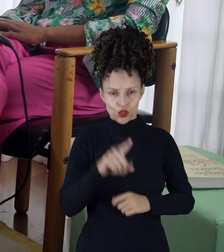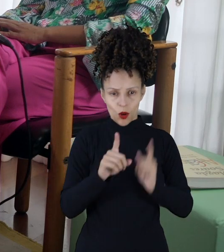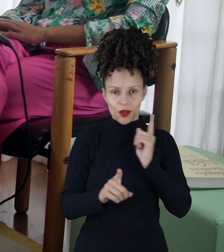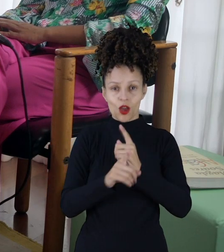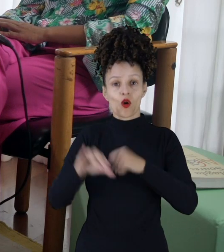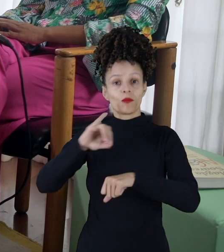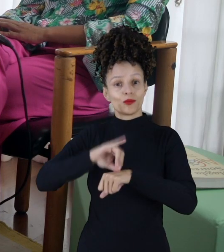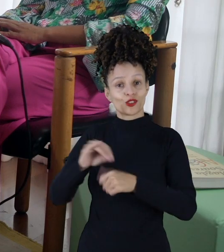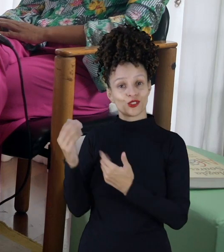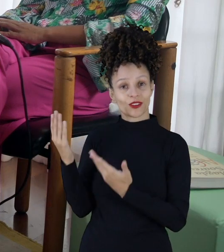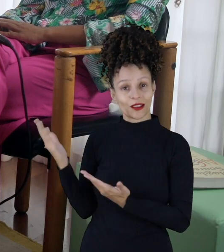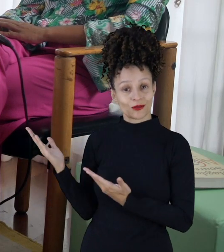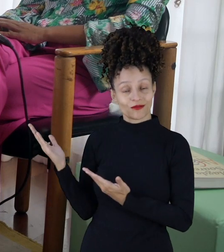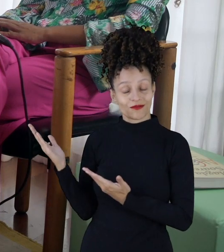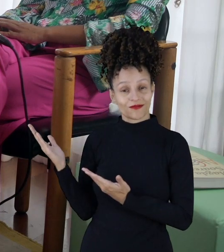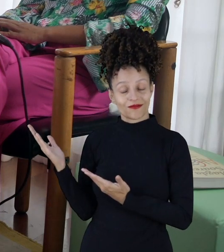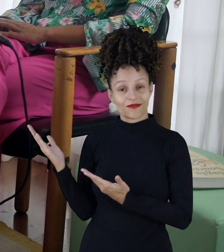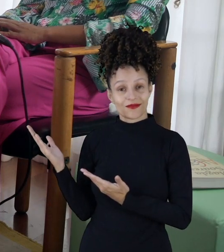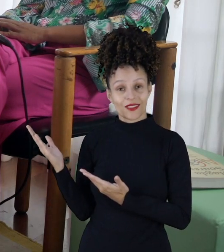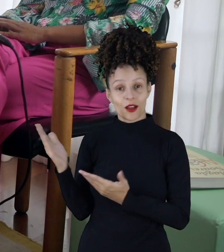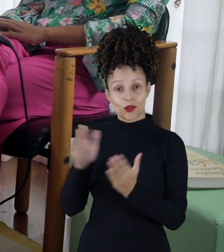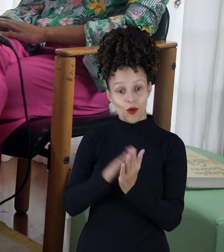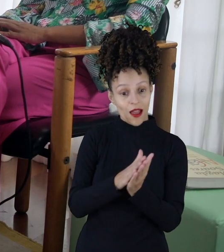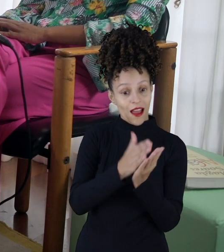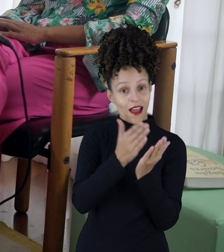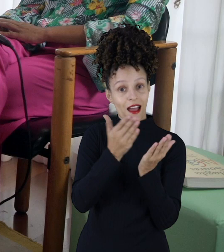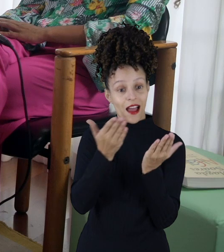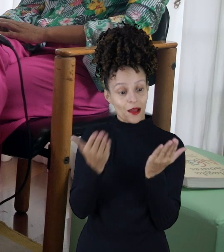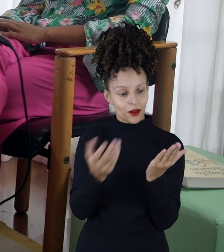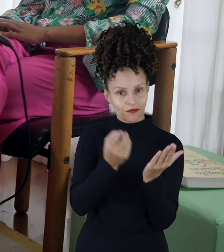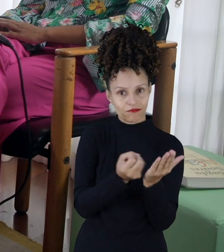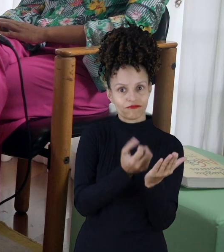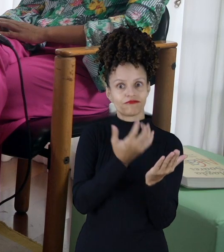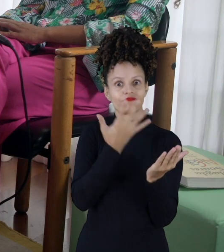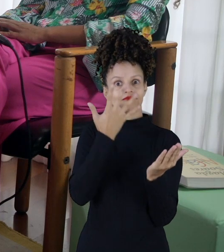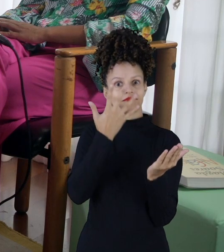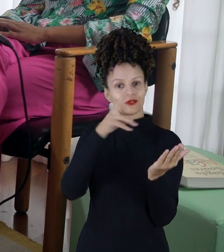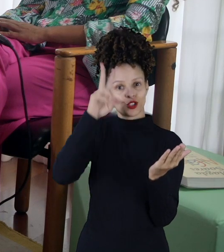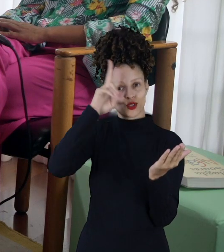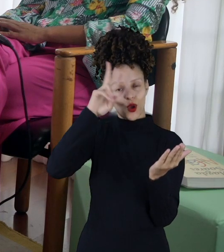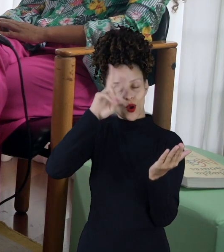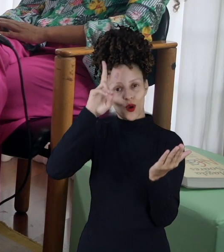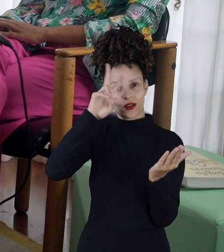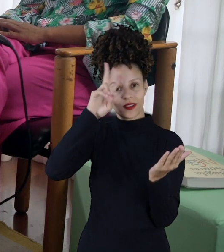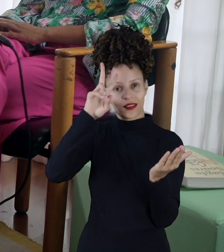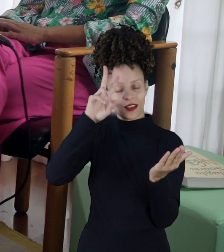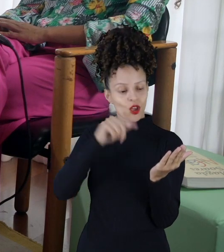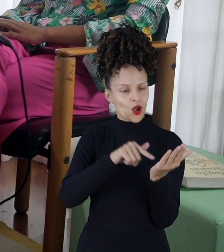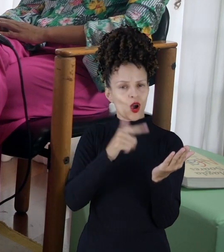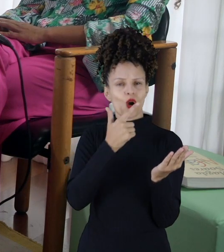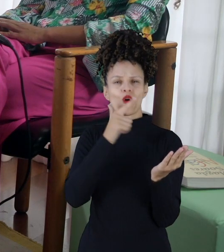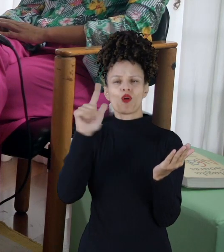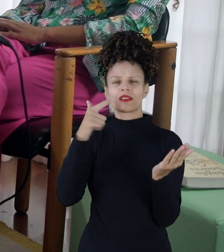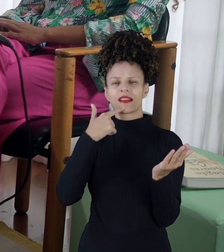que ela descobre que esse objeto aqui, né? Quando ela abre, saem histórias de lá de dentro,